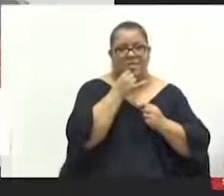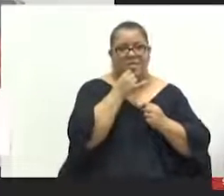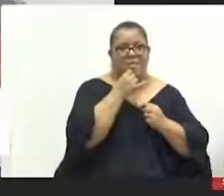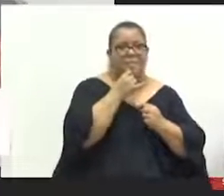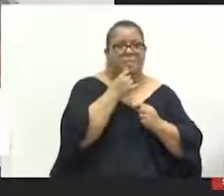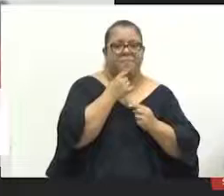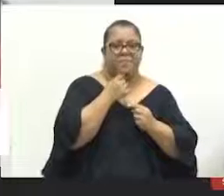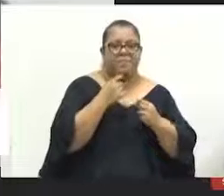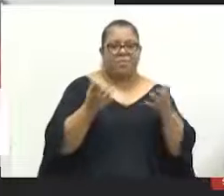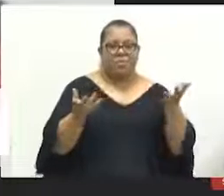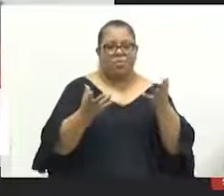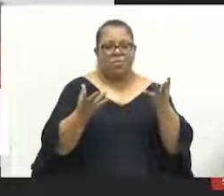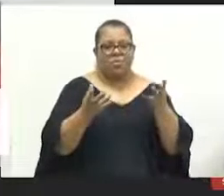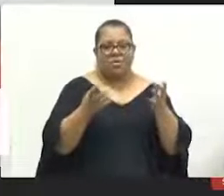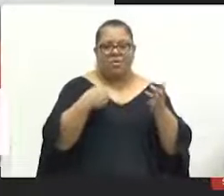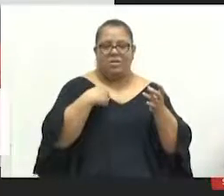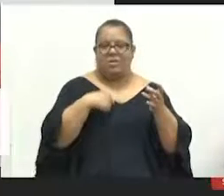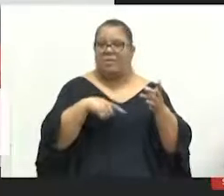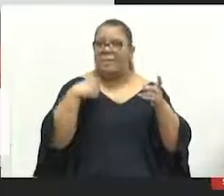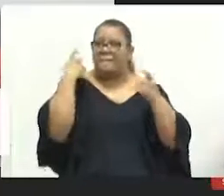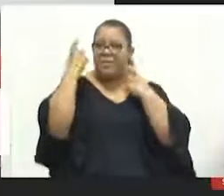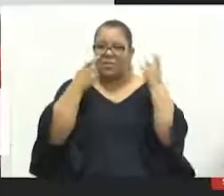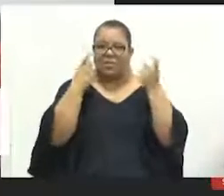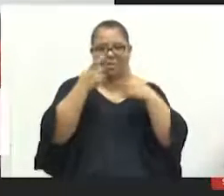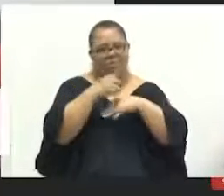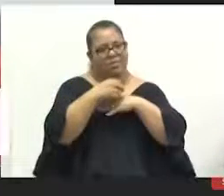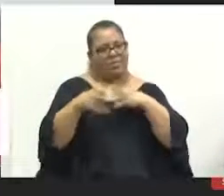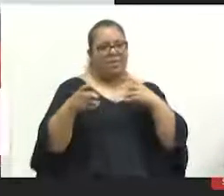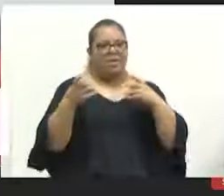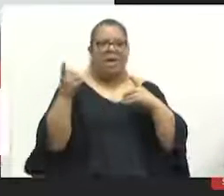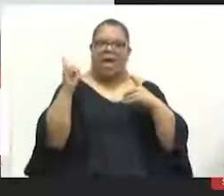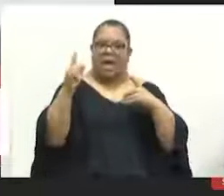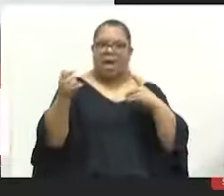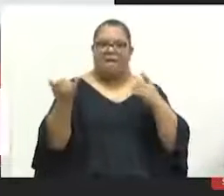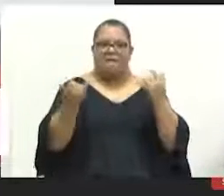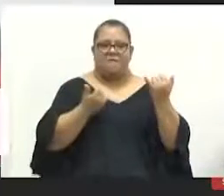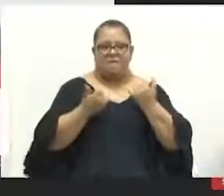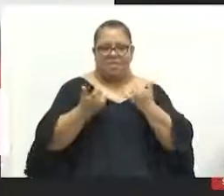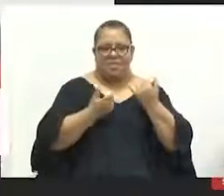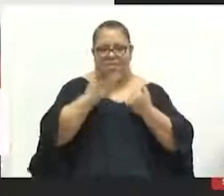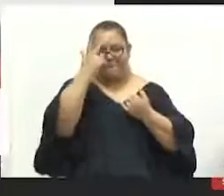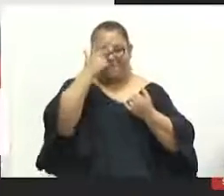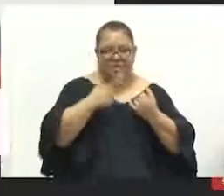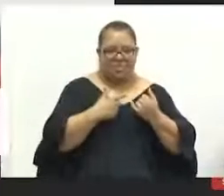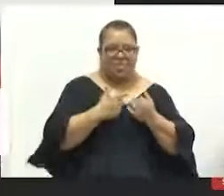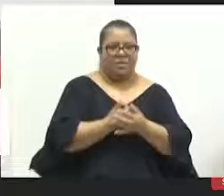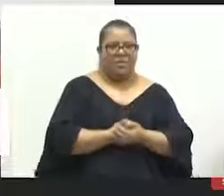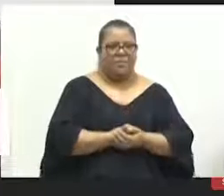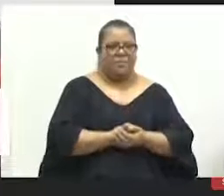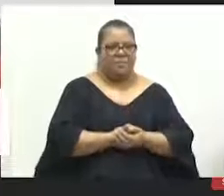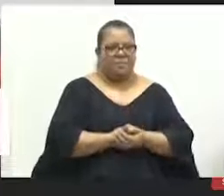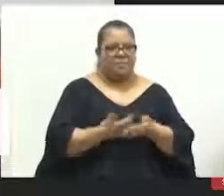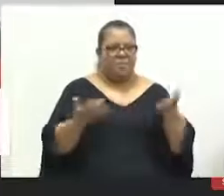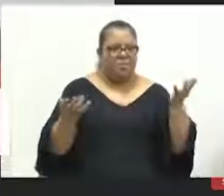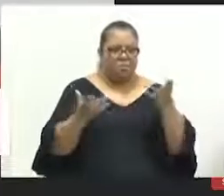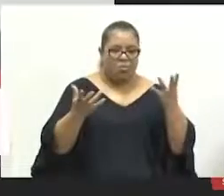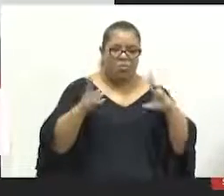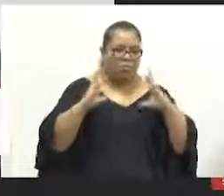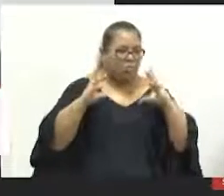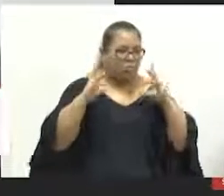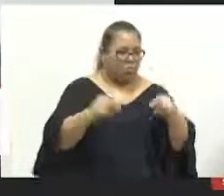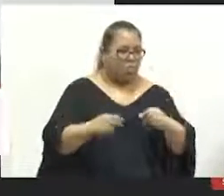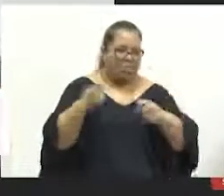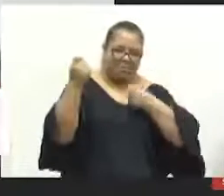regulação, e eu deixo essa minha preocupação, porque sempre foi uma preocupação pessoal, essa situação desses exames, dessa fala toda que foi dita